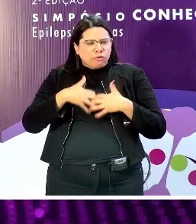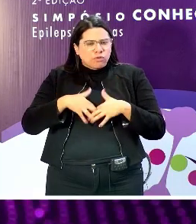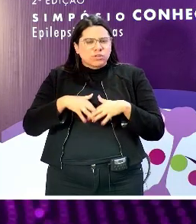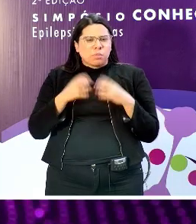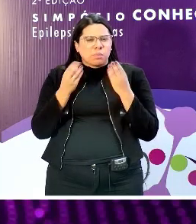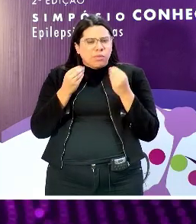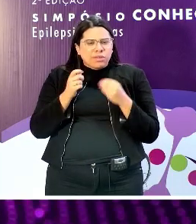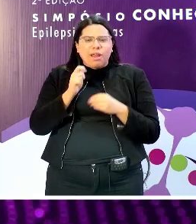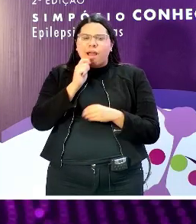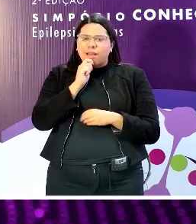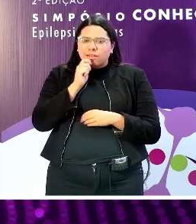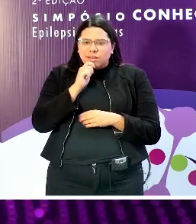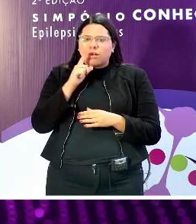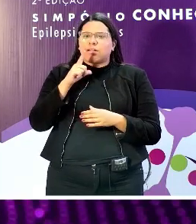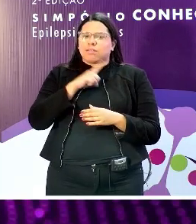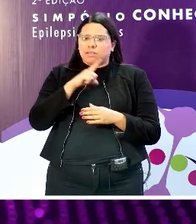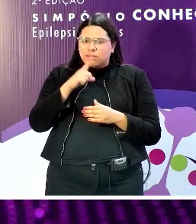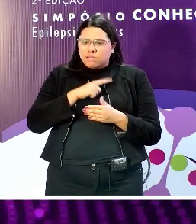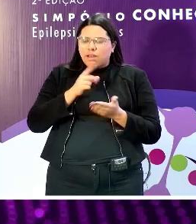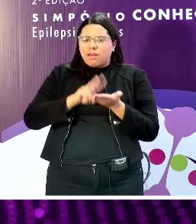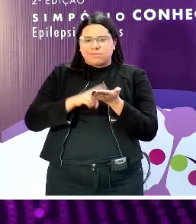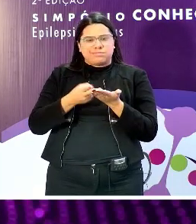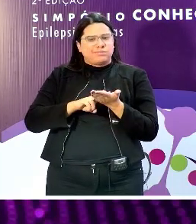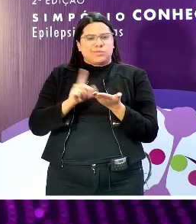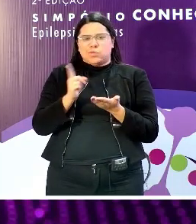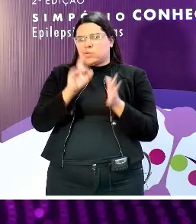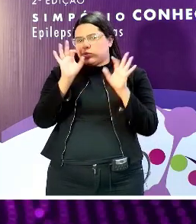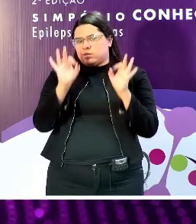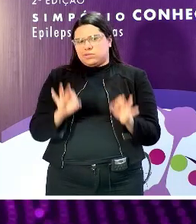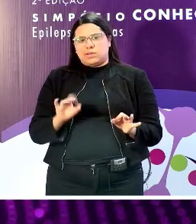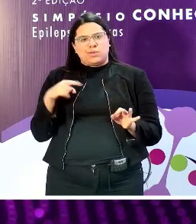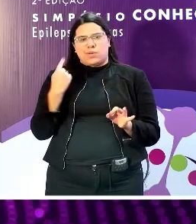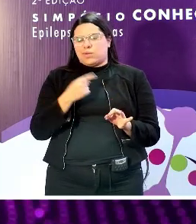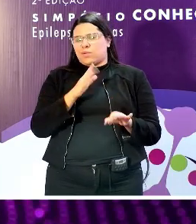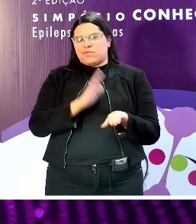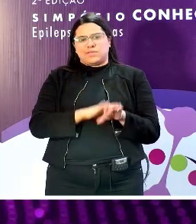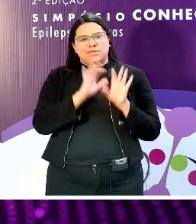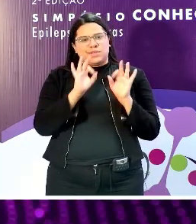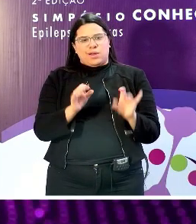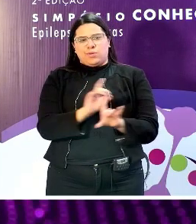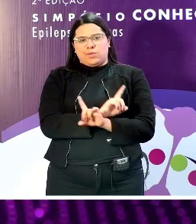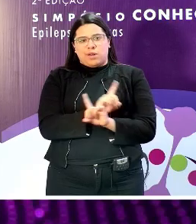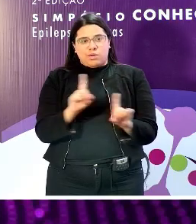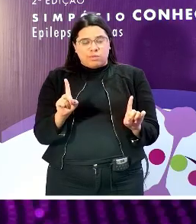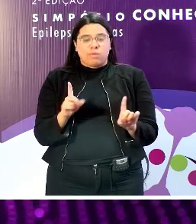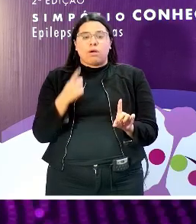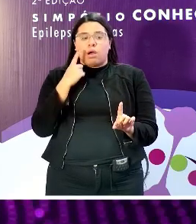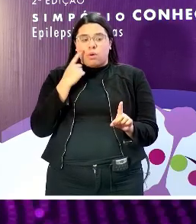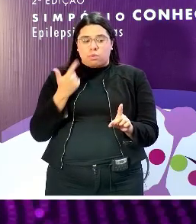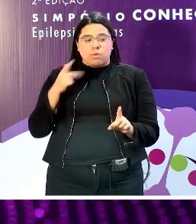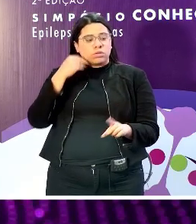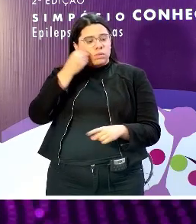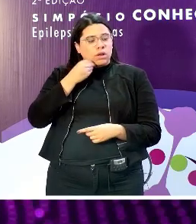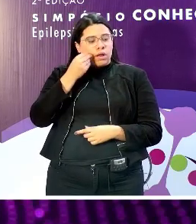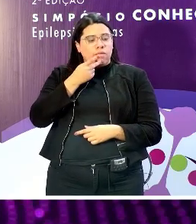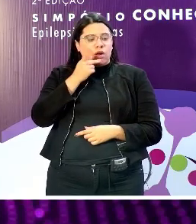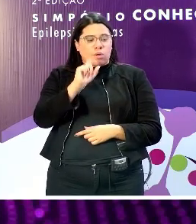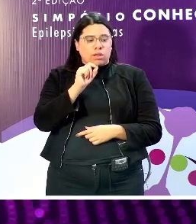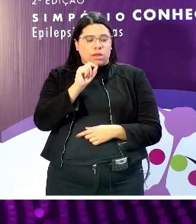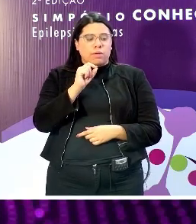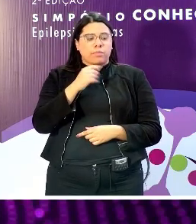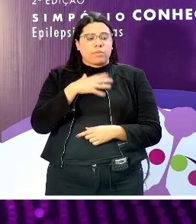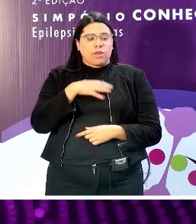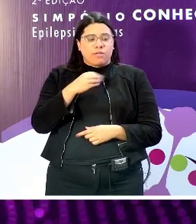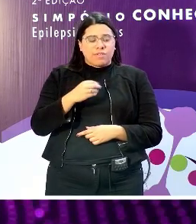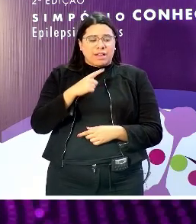ter a crise epiléptica? Isso não está certo, a gente não está fazendo correto. Outro caso é, atualmente minha filha está com 15